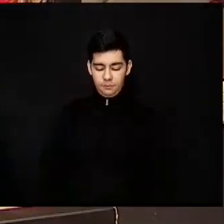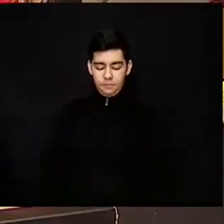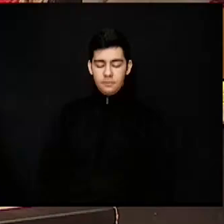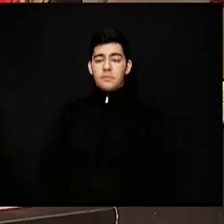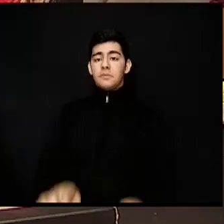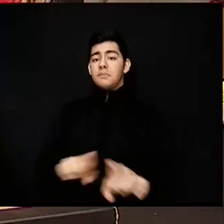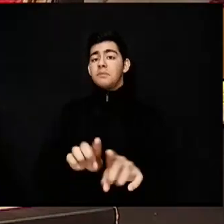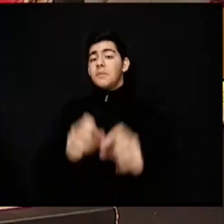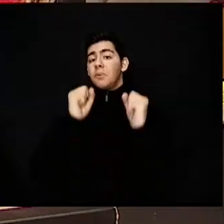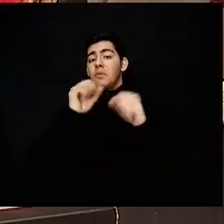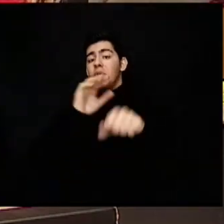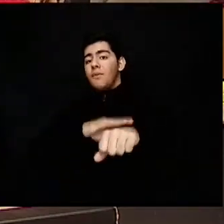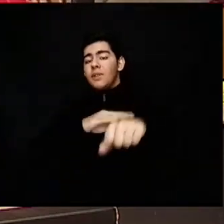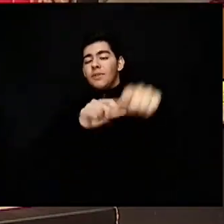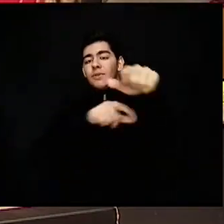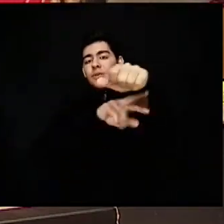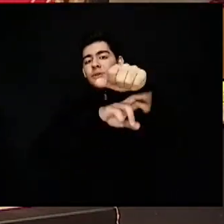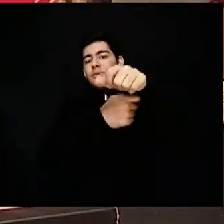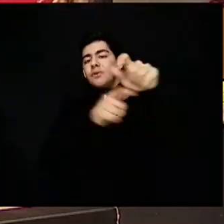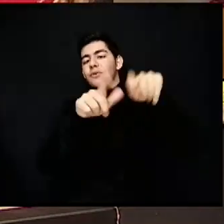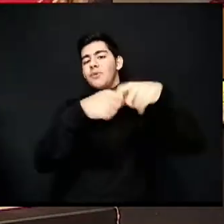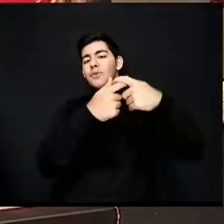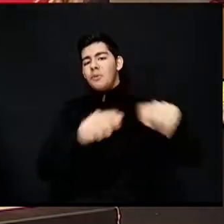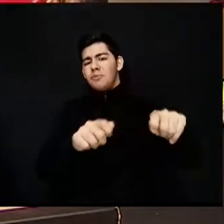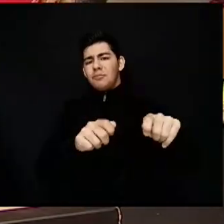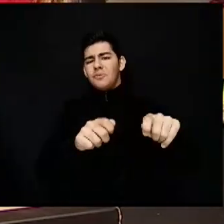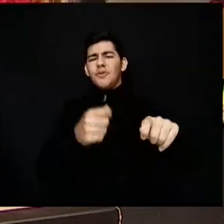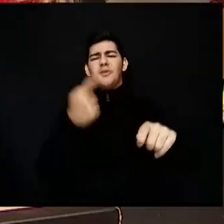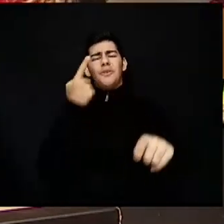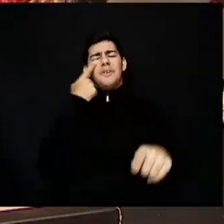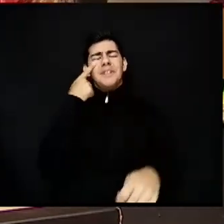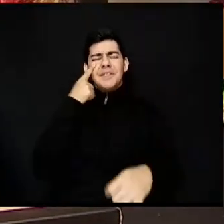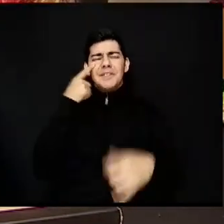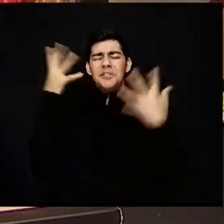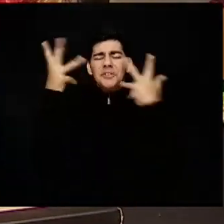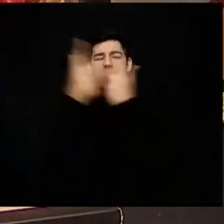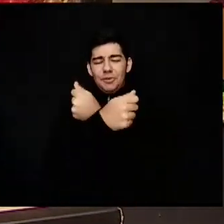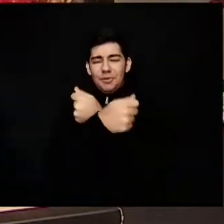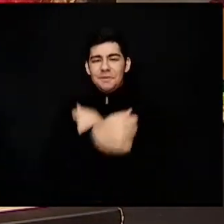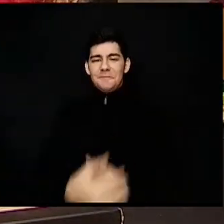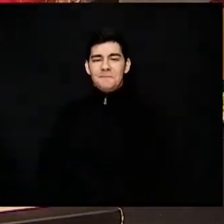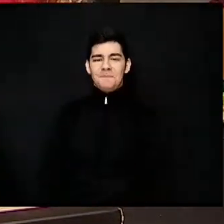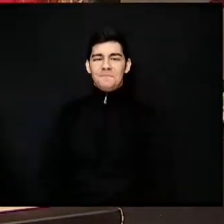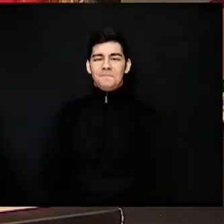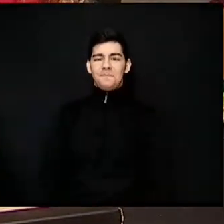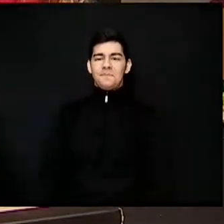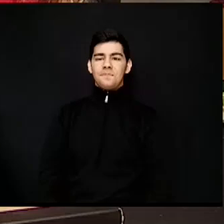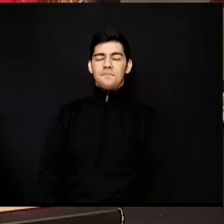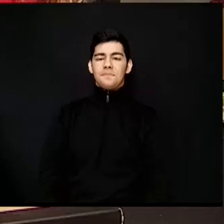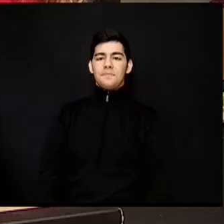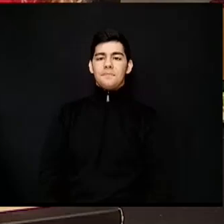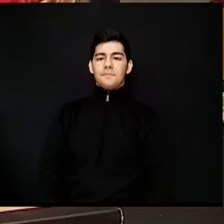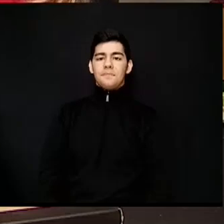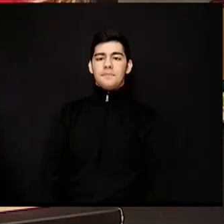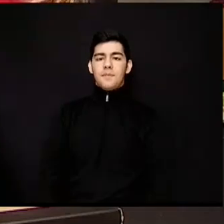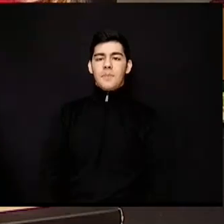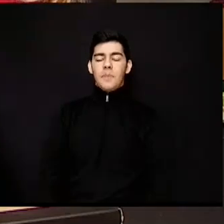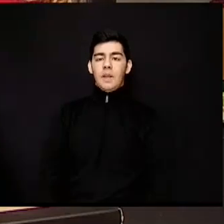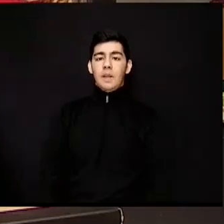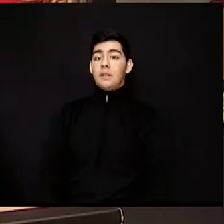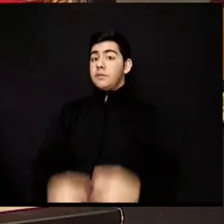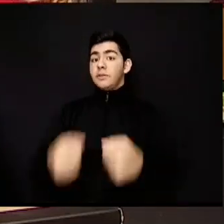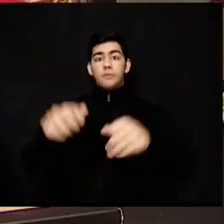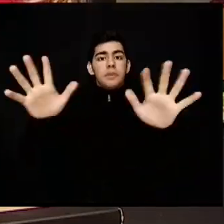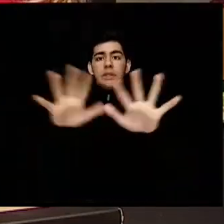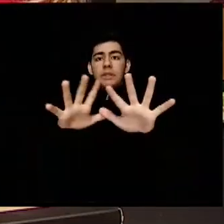com esse charminho pendurado também. Lindo. Amarrar sempre de um jeito que fique confortável, é